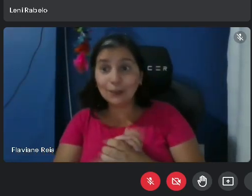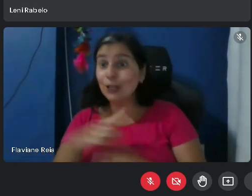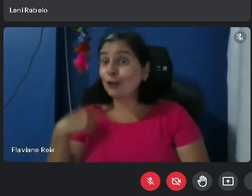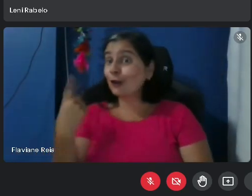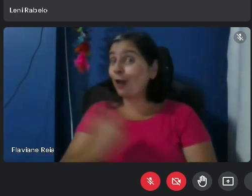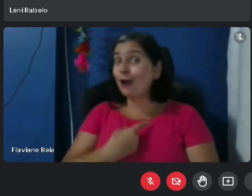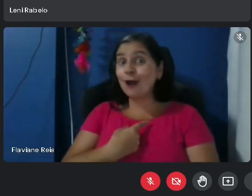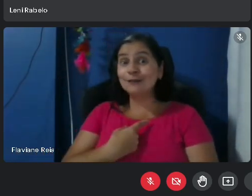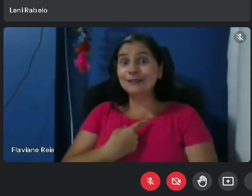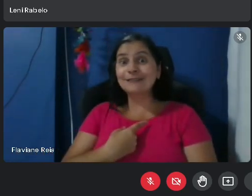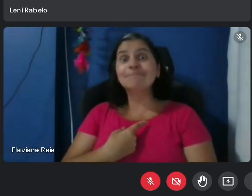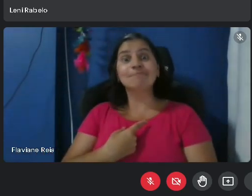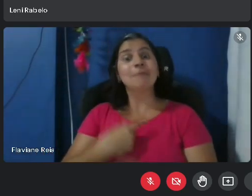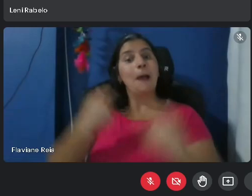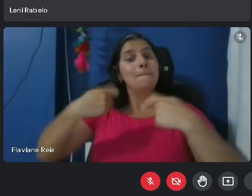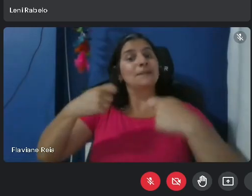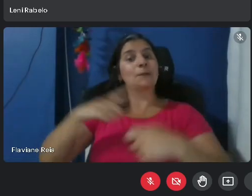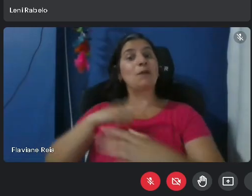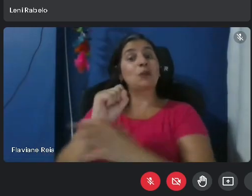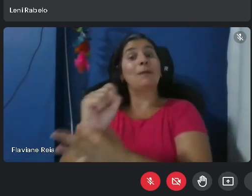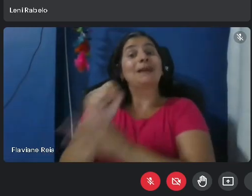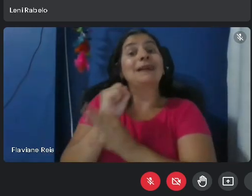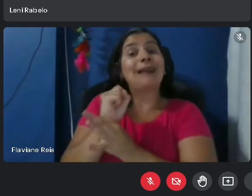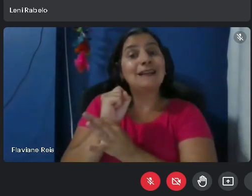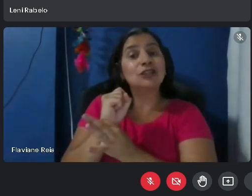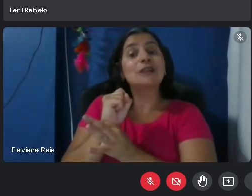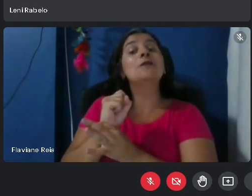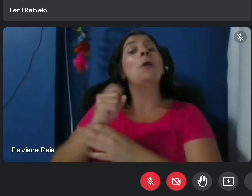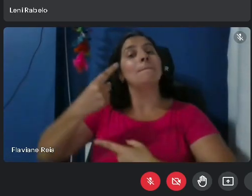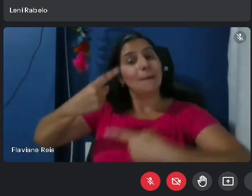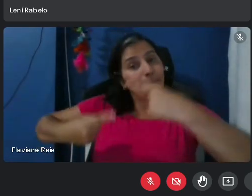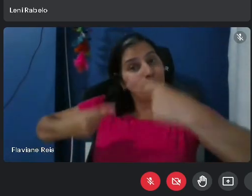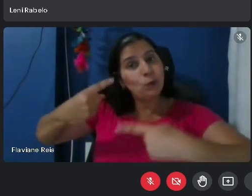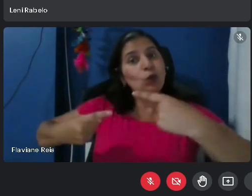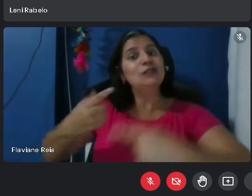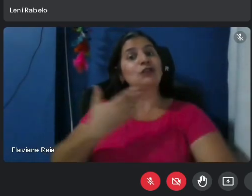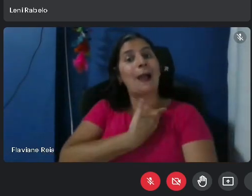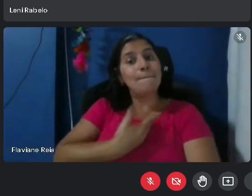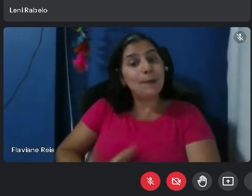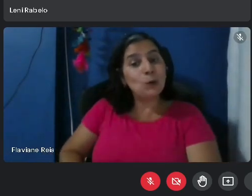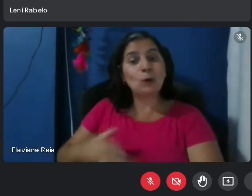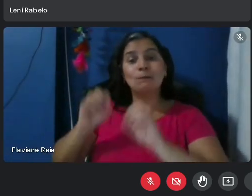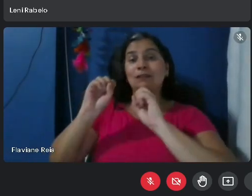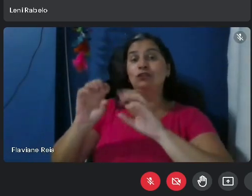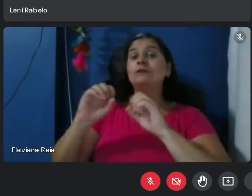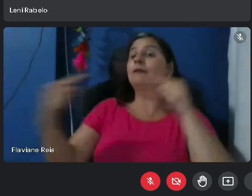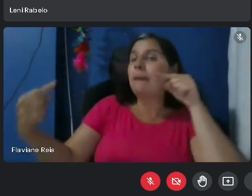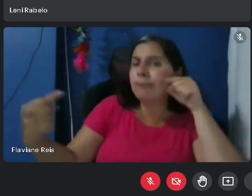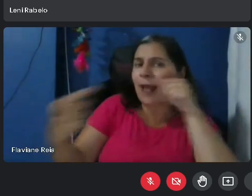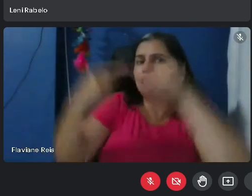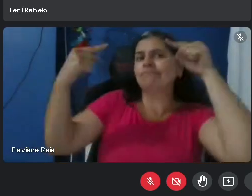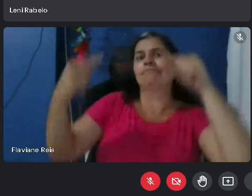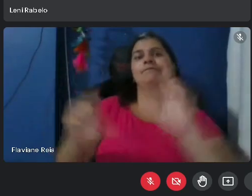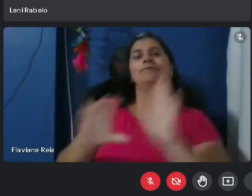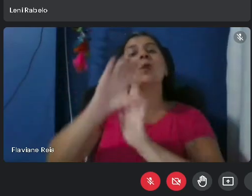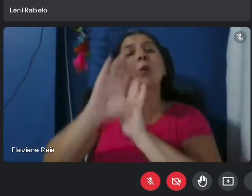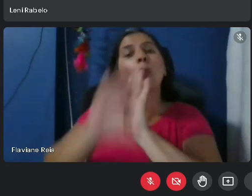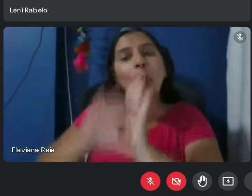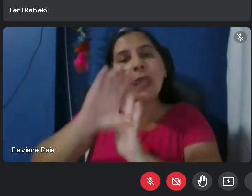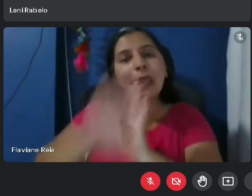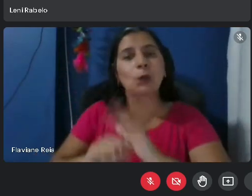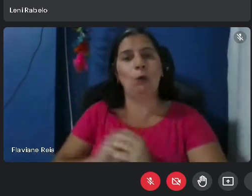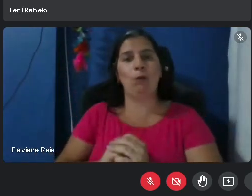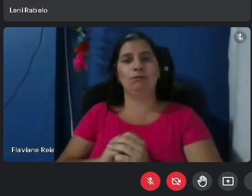Democracia. Criar essa democracia. Ramires, tem como você entrar aí? Minha internet está um pouco falhando, está cortando aqui.